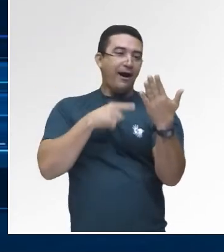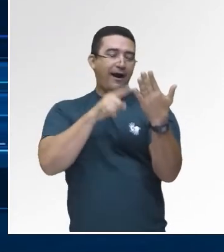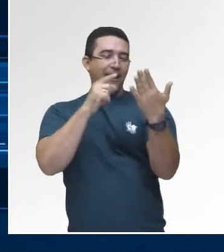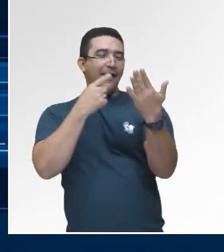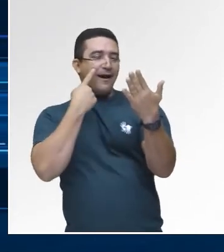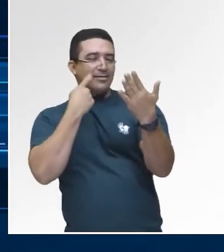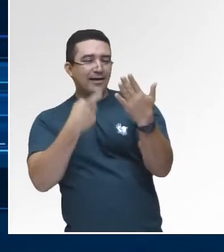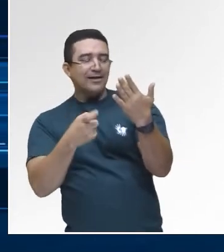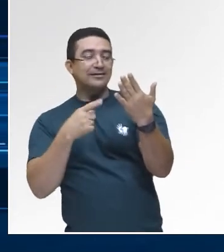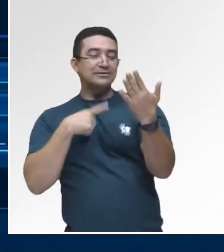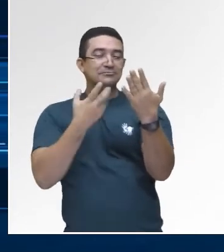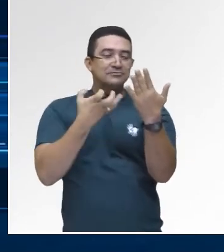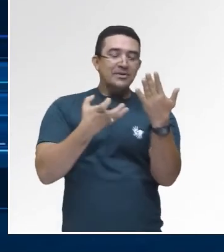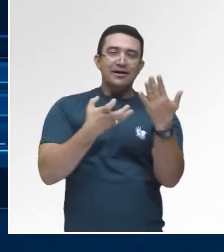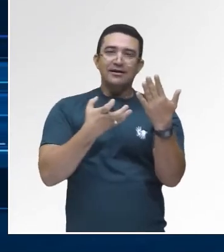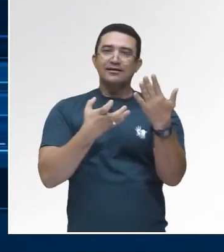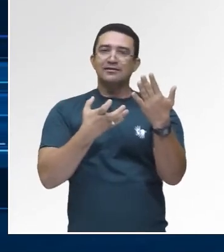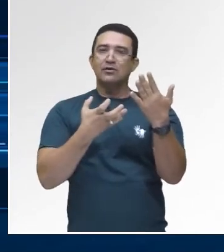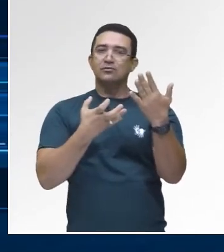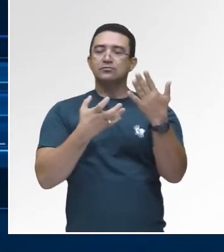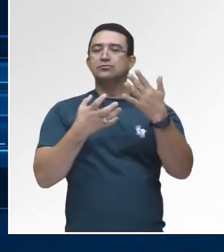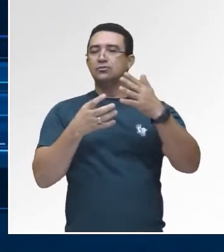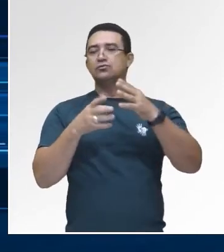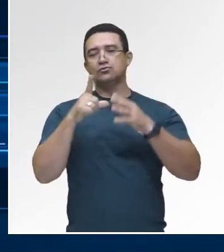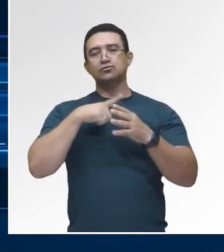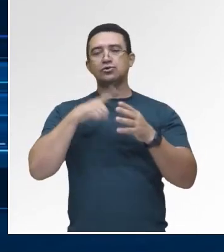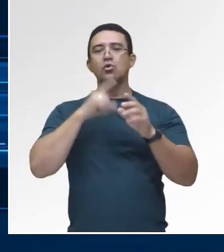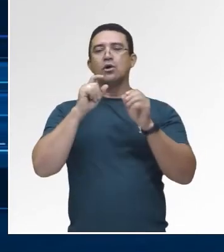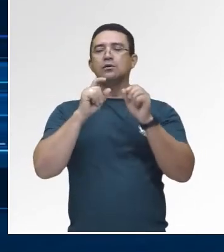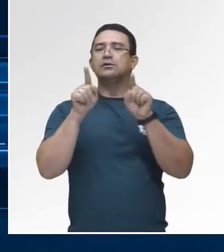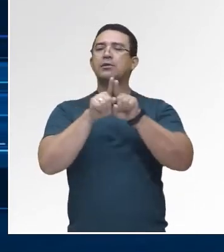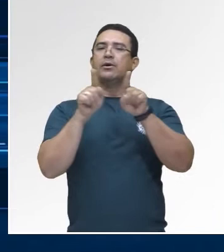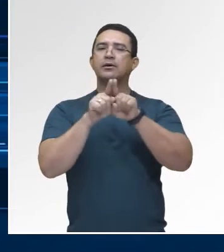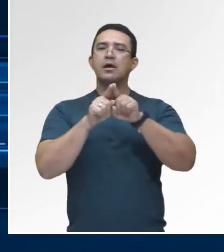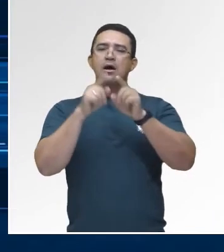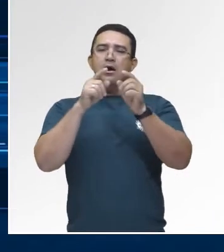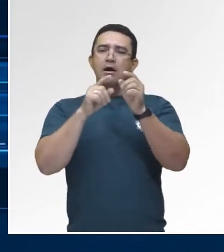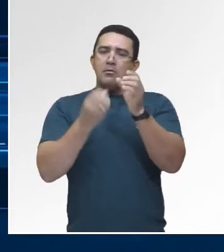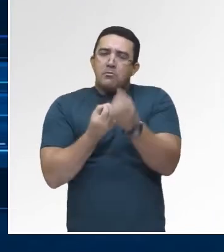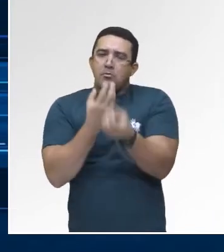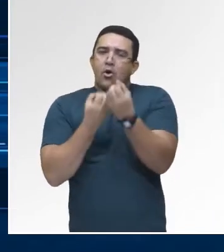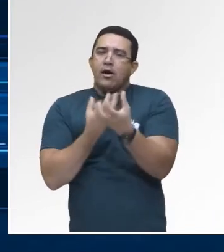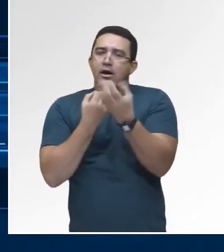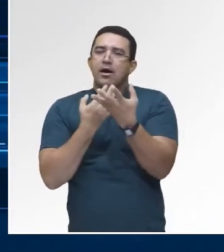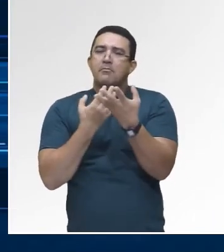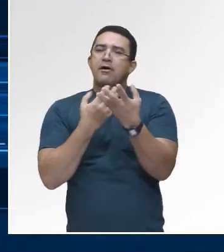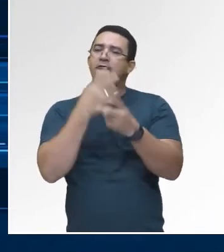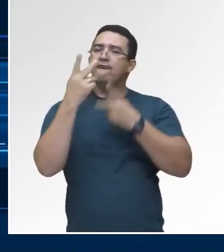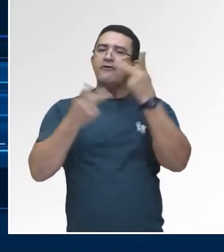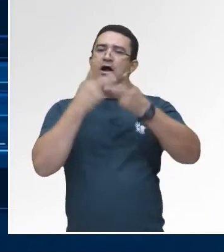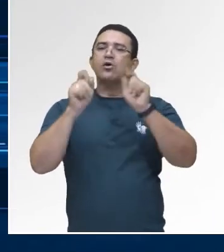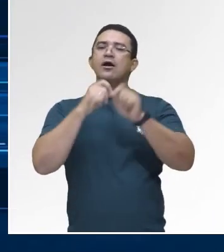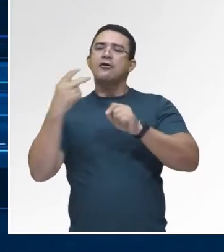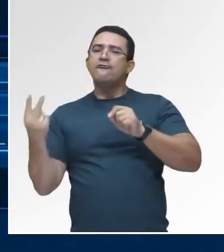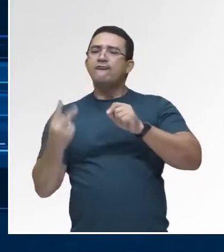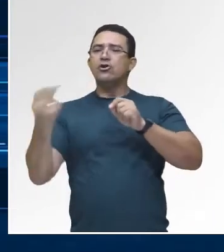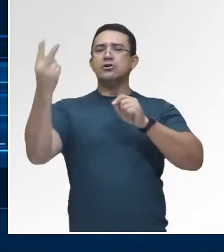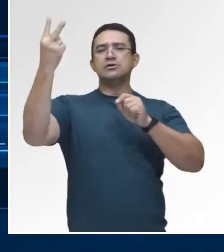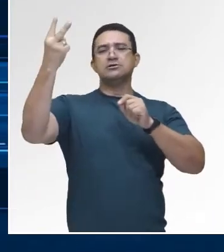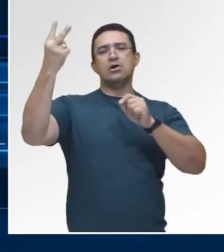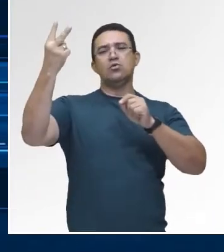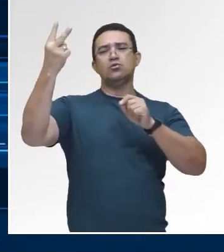versos livres, já falei, versos brancos, exaltação do nacionalismo, principalmente ali na terceira